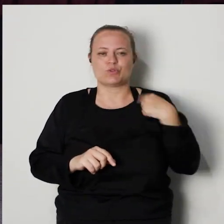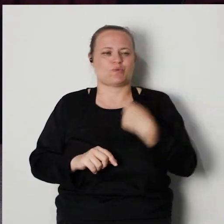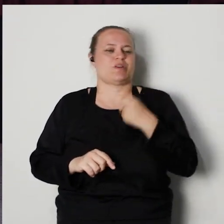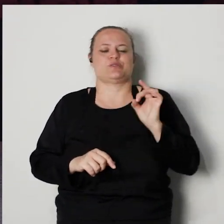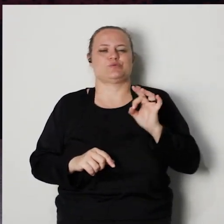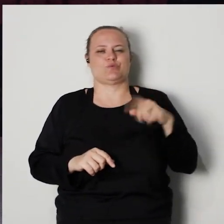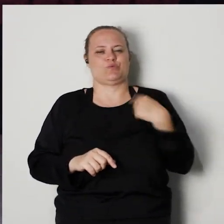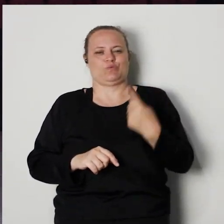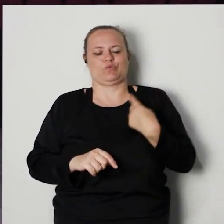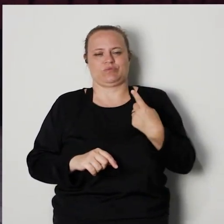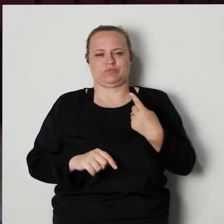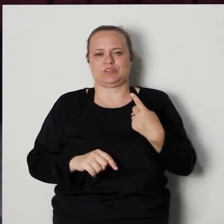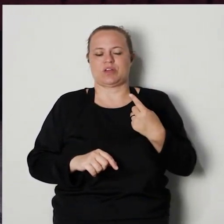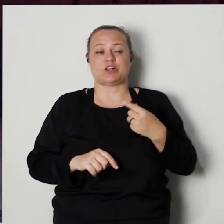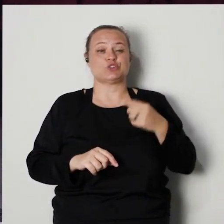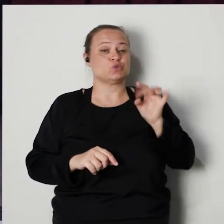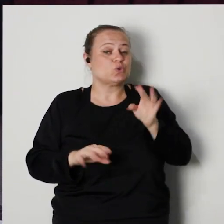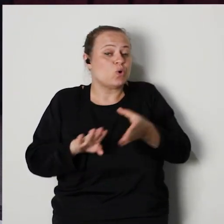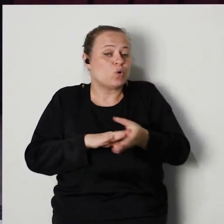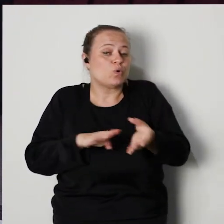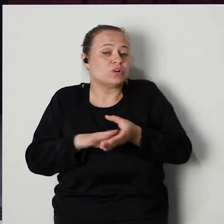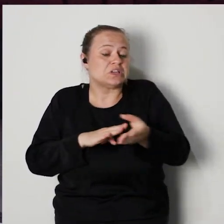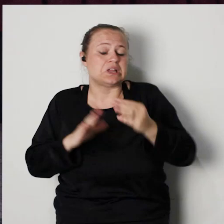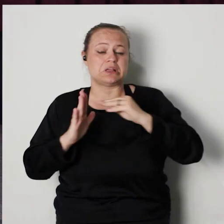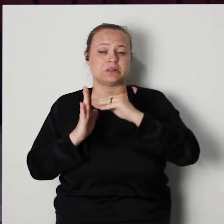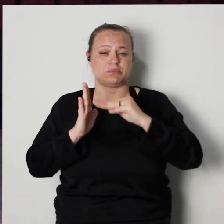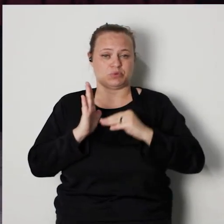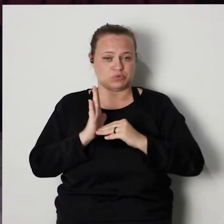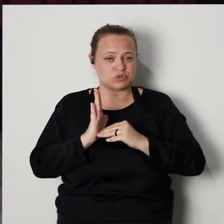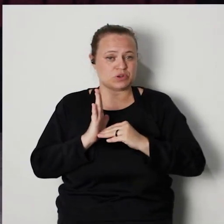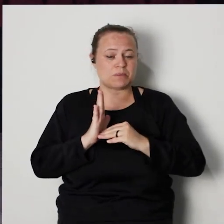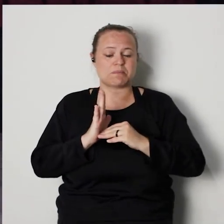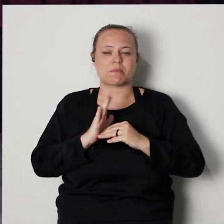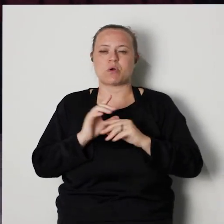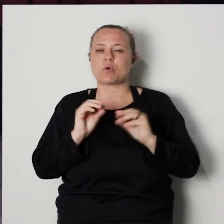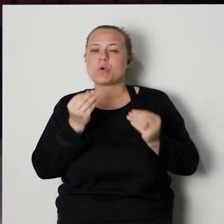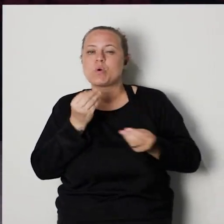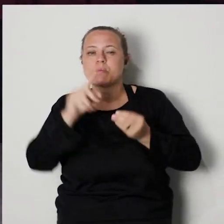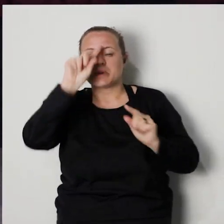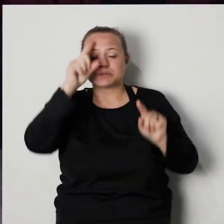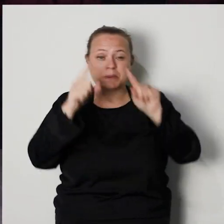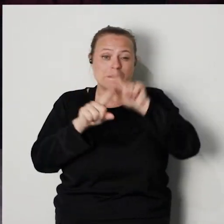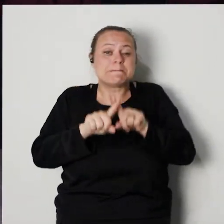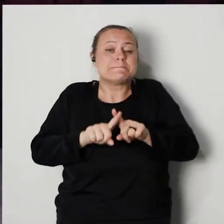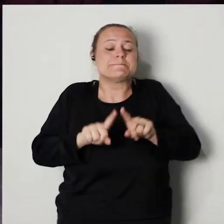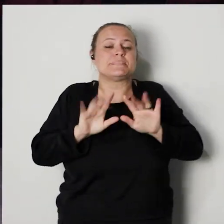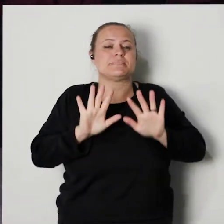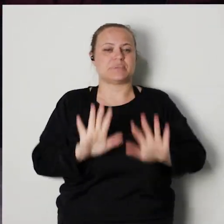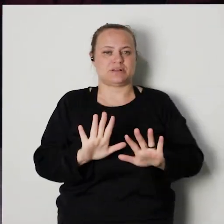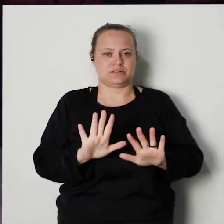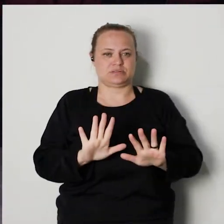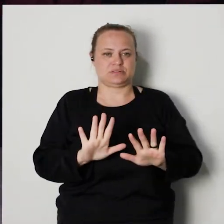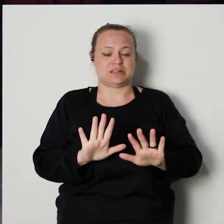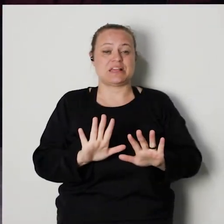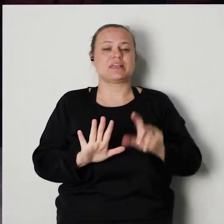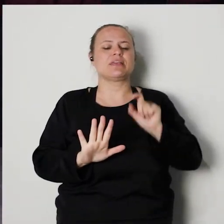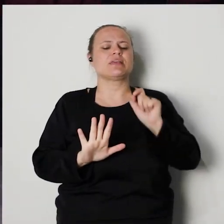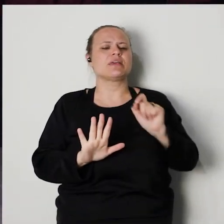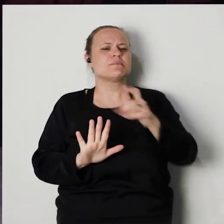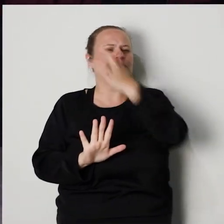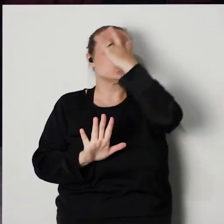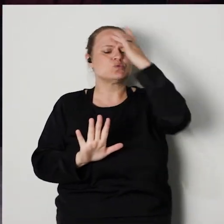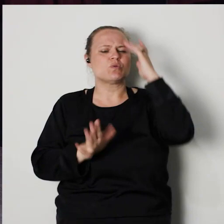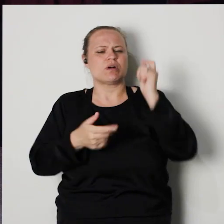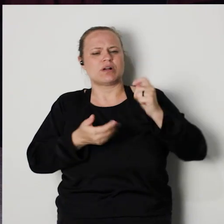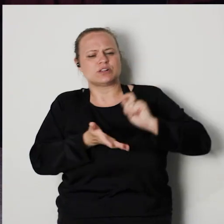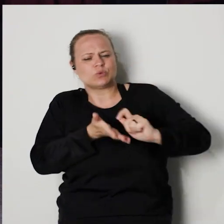Quem está sendo contratado, e nós na universidade, a gente teve um cuidado assim, fundamental. Não somos nós que a gente